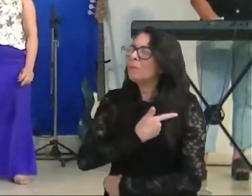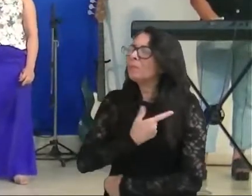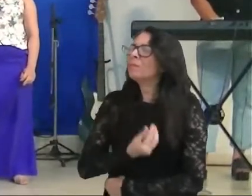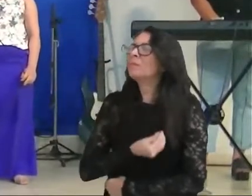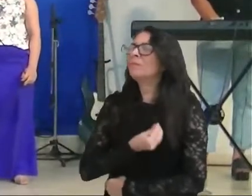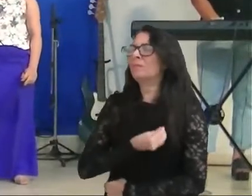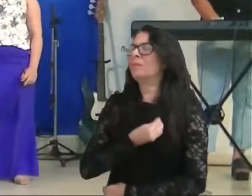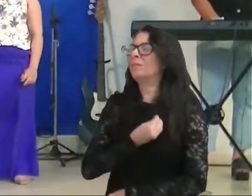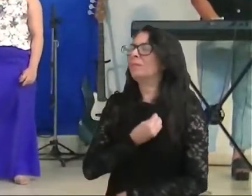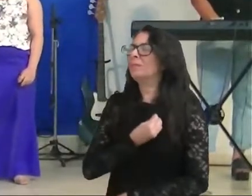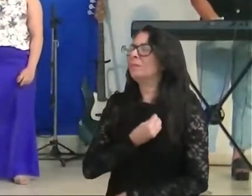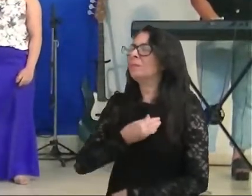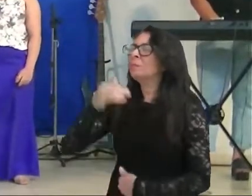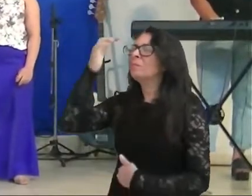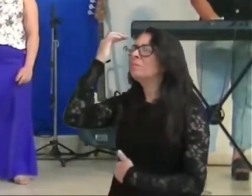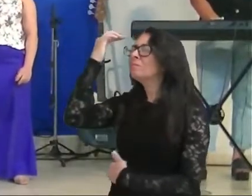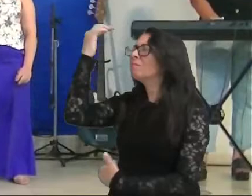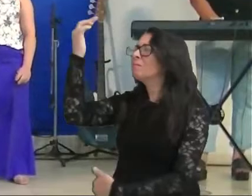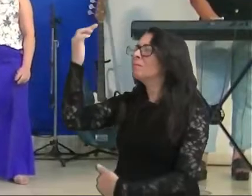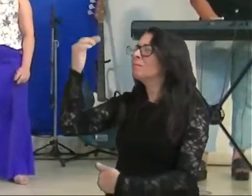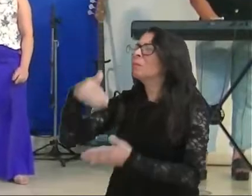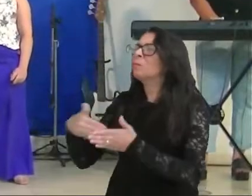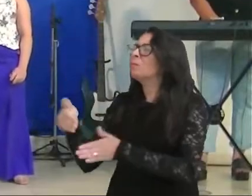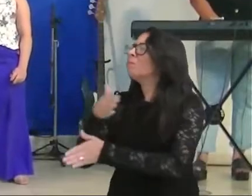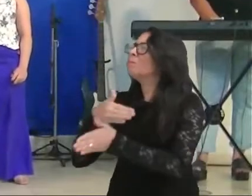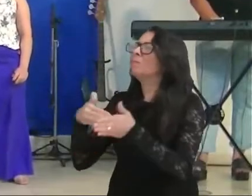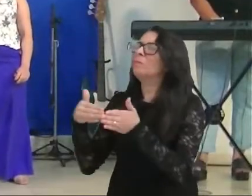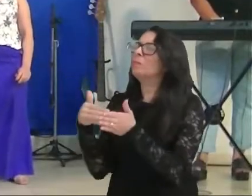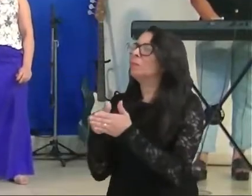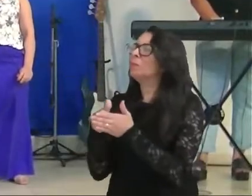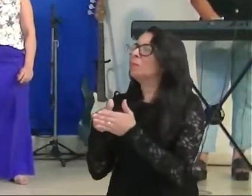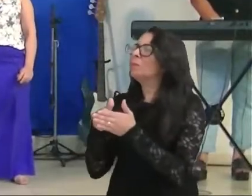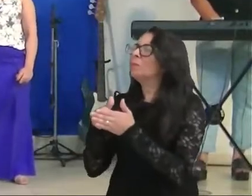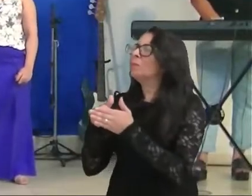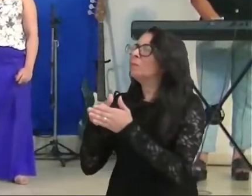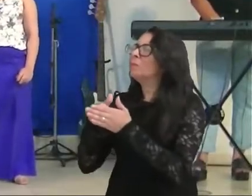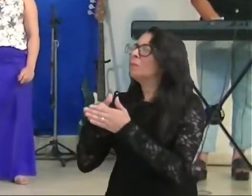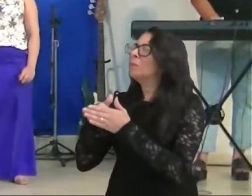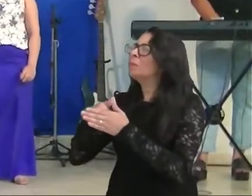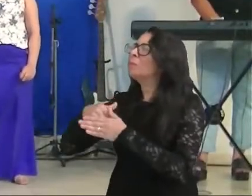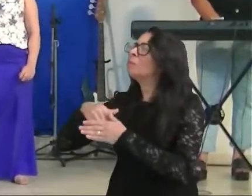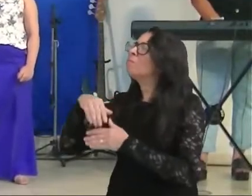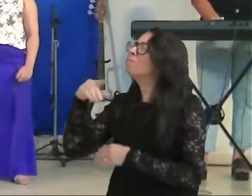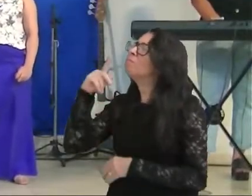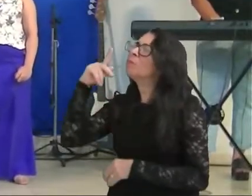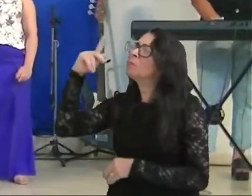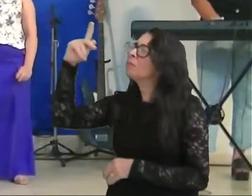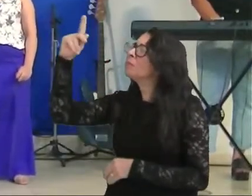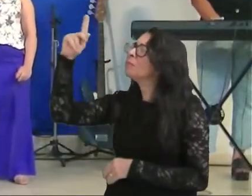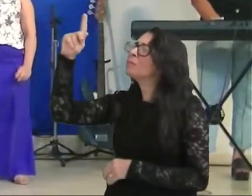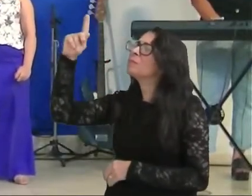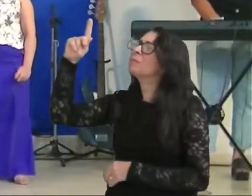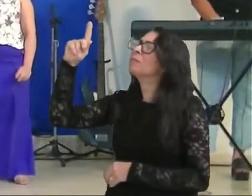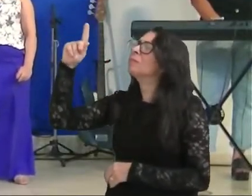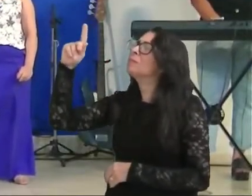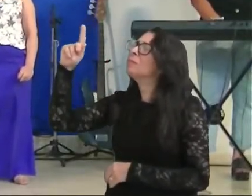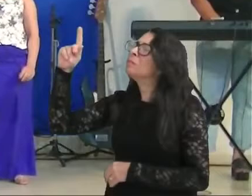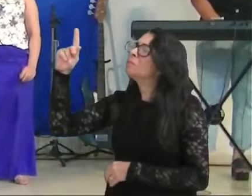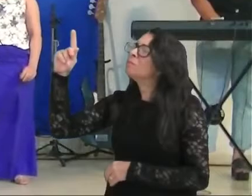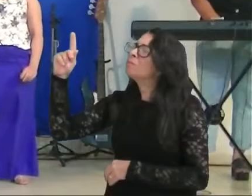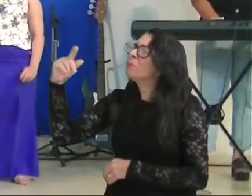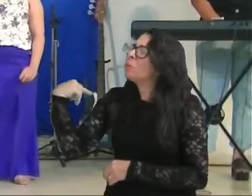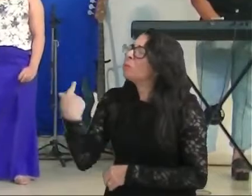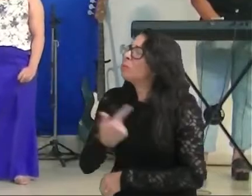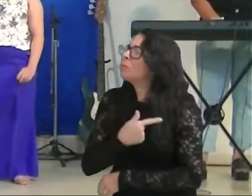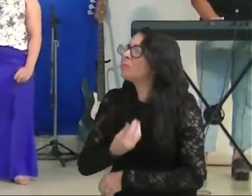Senhor tem feito por nós, ó Pai. Nós te pedimos, venha receber o nosso louvor, os louvores, ó Deus, de cada um que